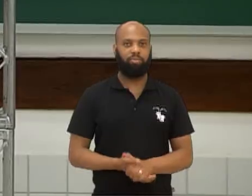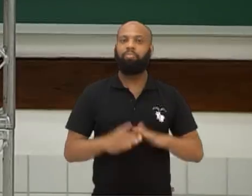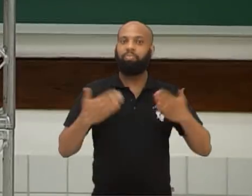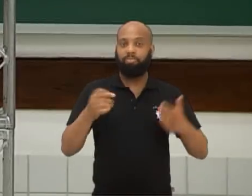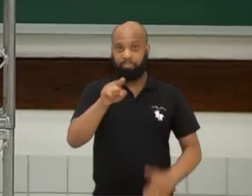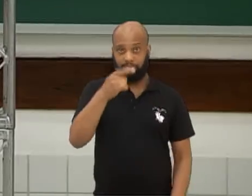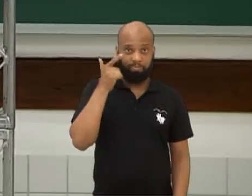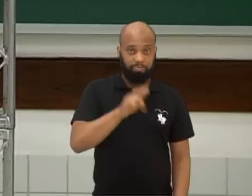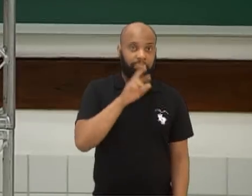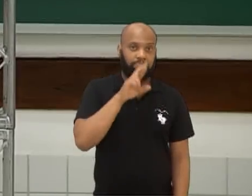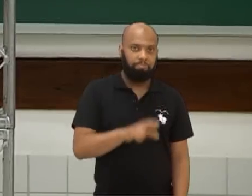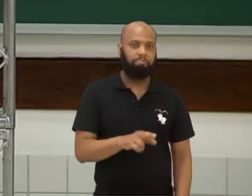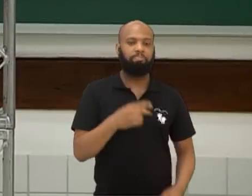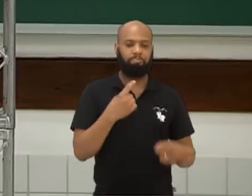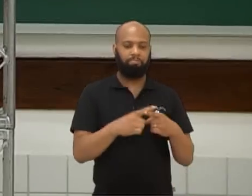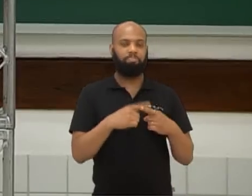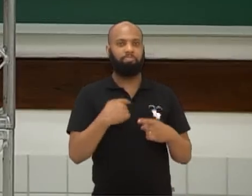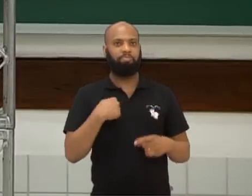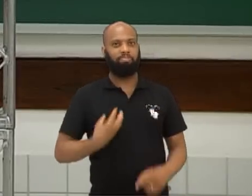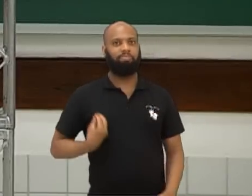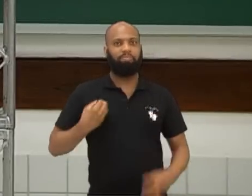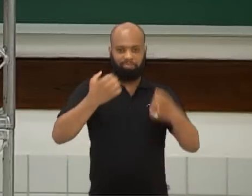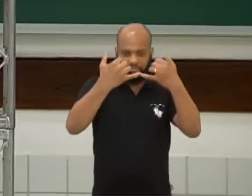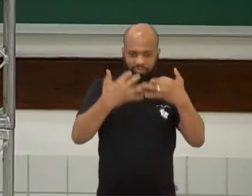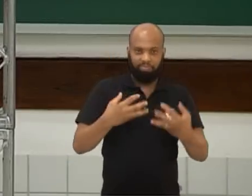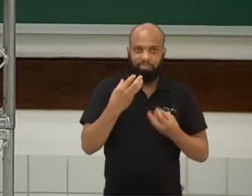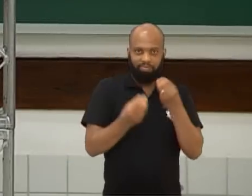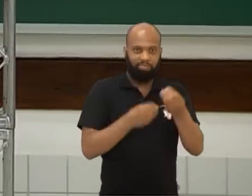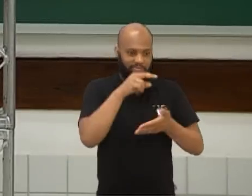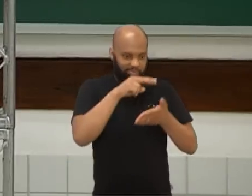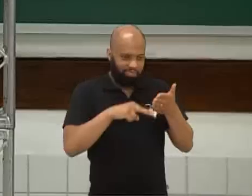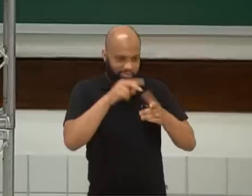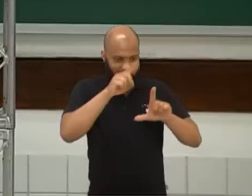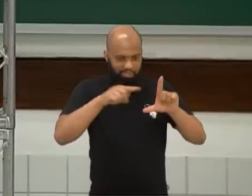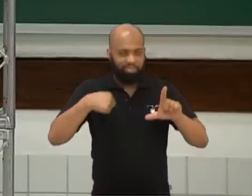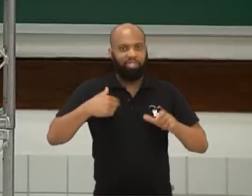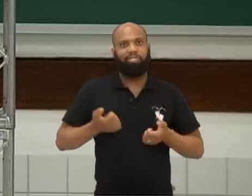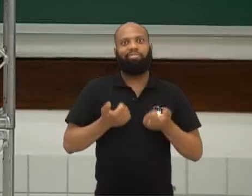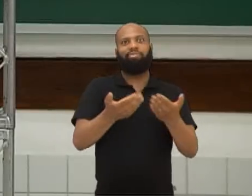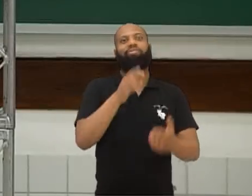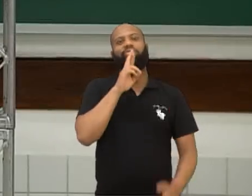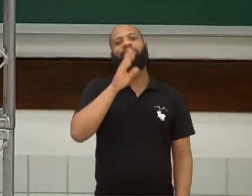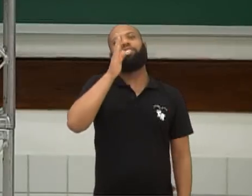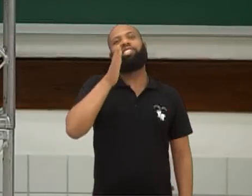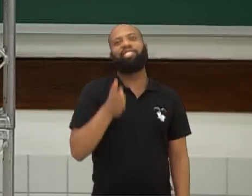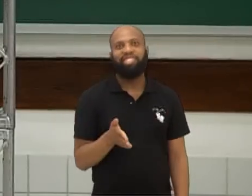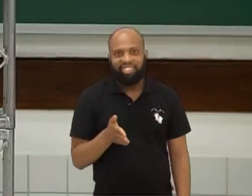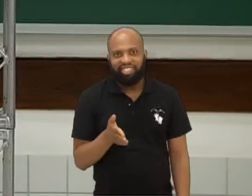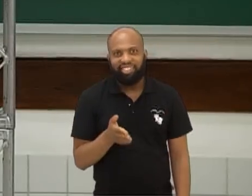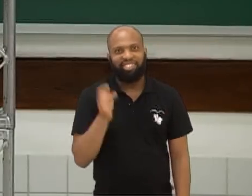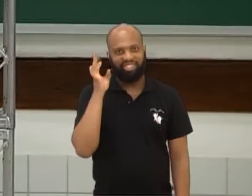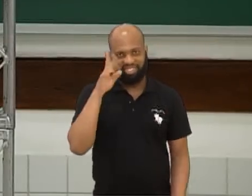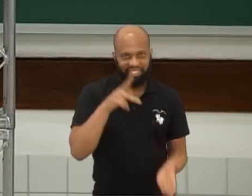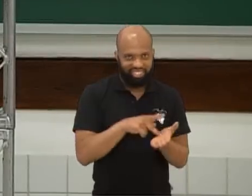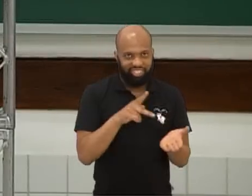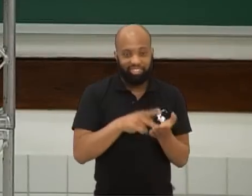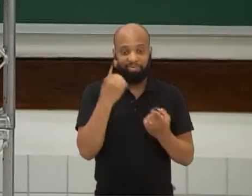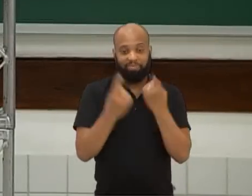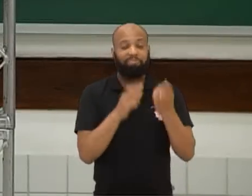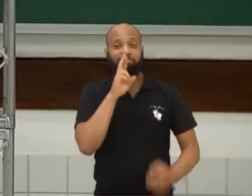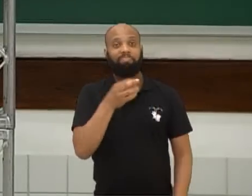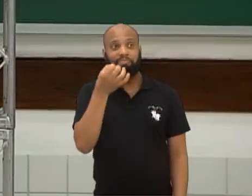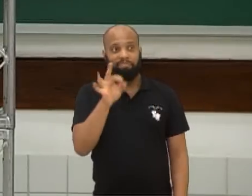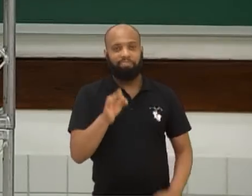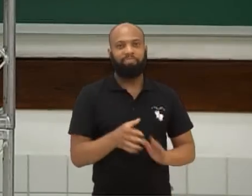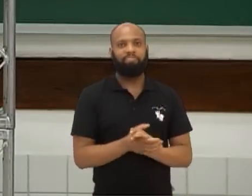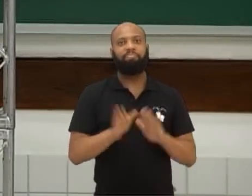aí, conseguiu responder? Quando eu estava explicando como é que lia o gráfico, eu já dei a resposta para vocês, né? Ficou fácil, né? Então, qual que é a